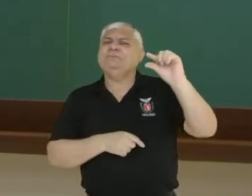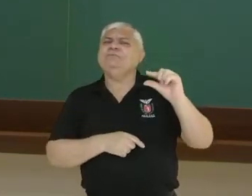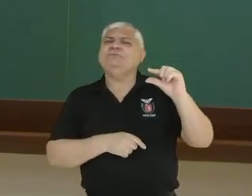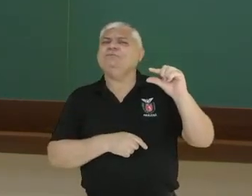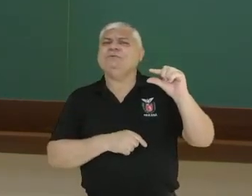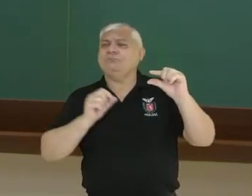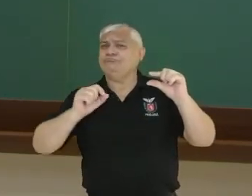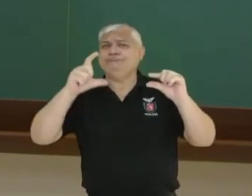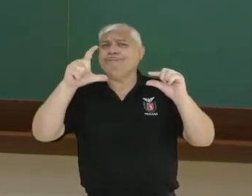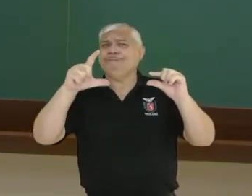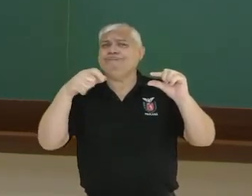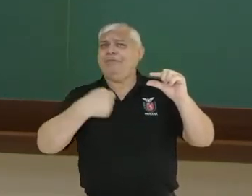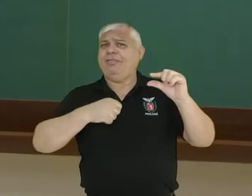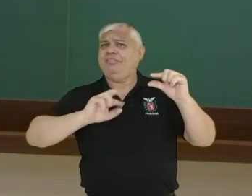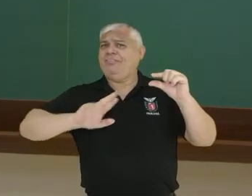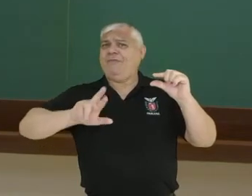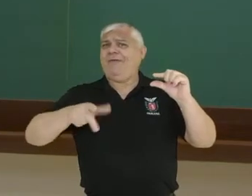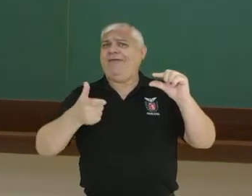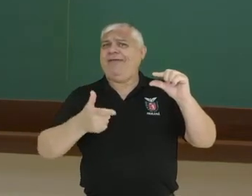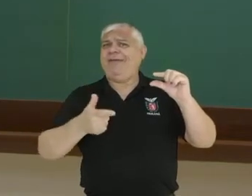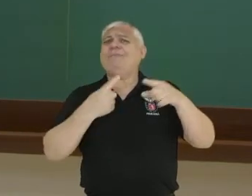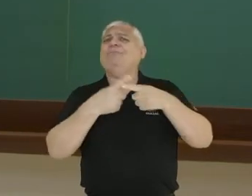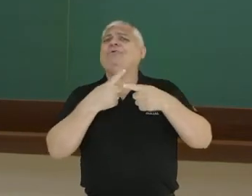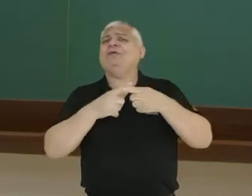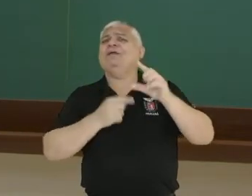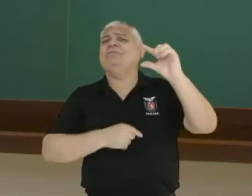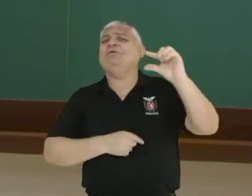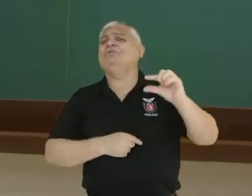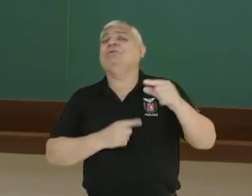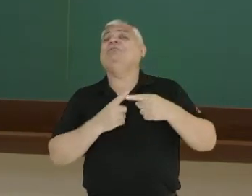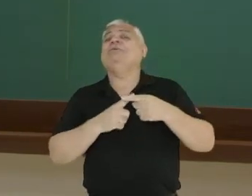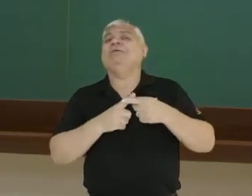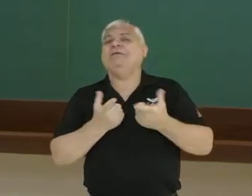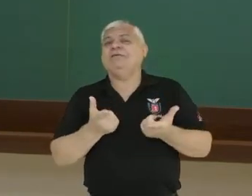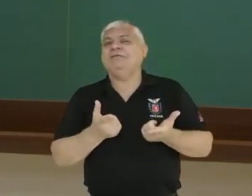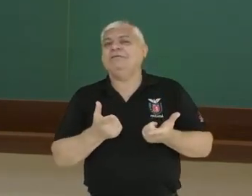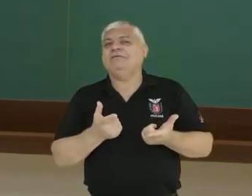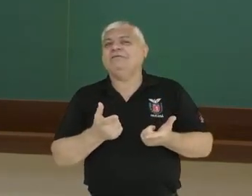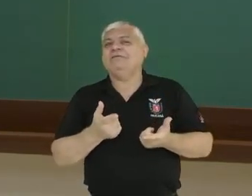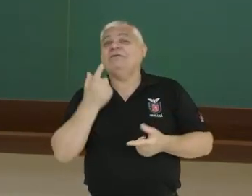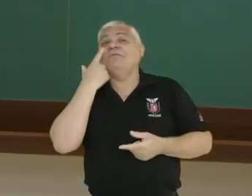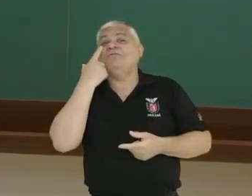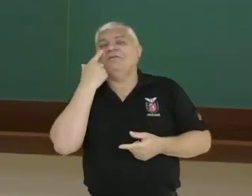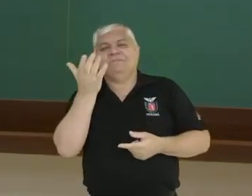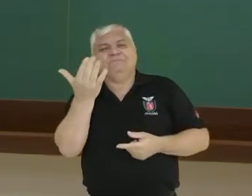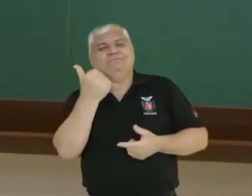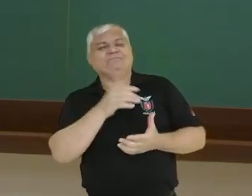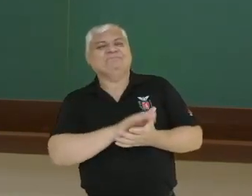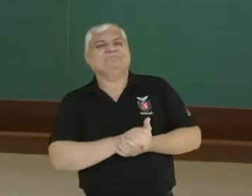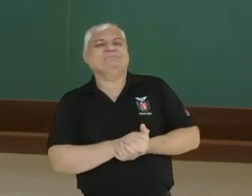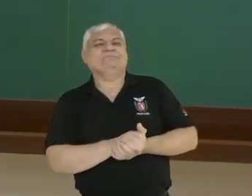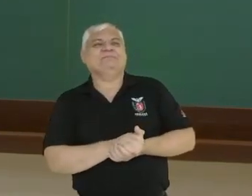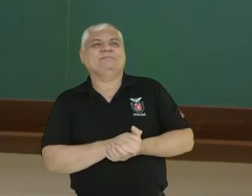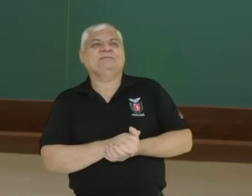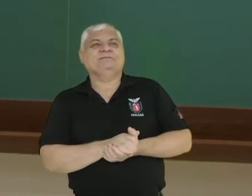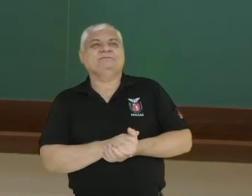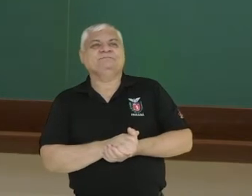era escrita com maiúscula, e sim com minúscula. Por que será que isso ocorreu? Vamos conferir juntos, então?